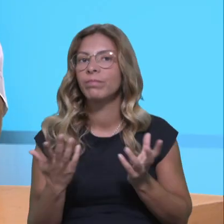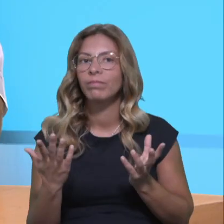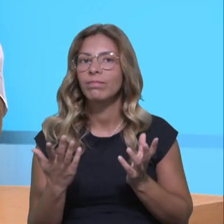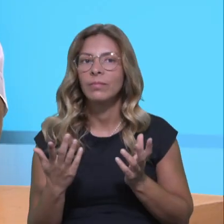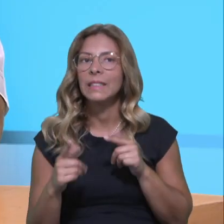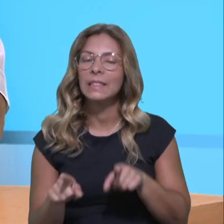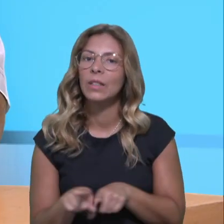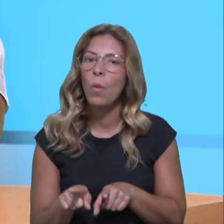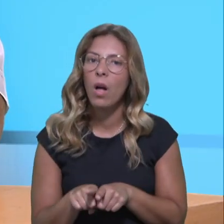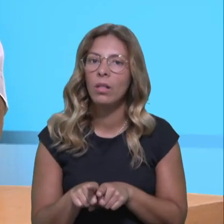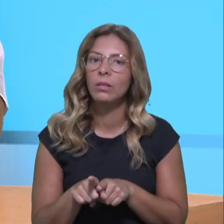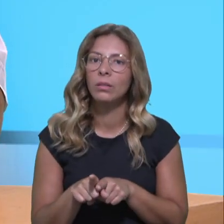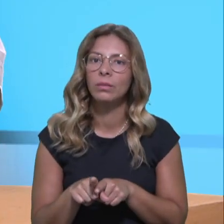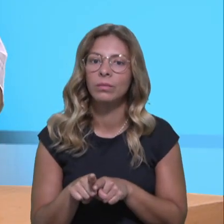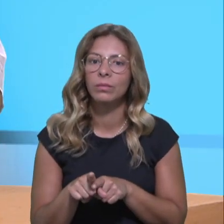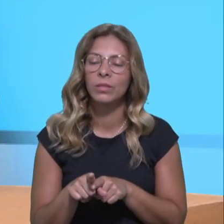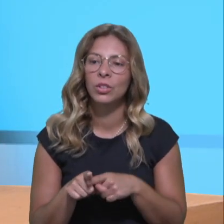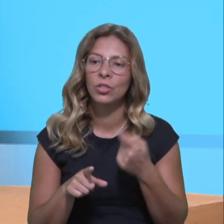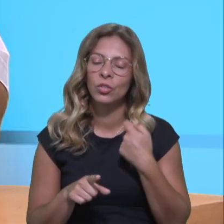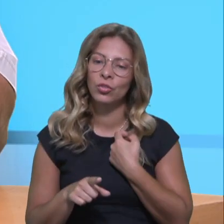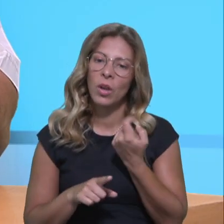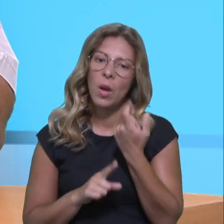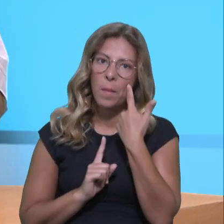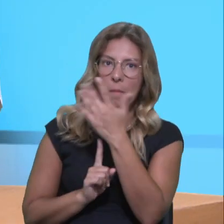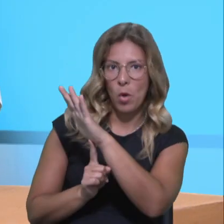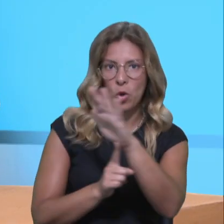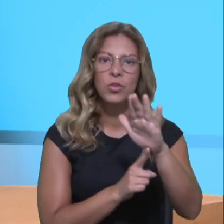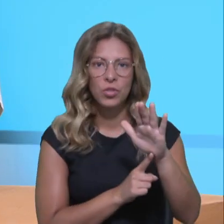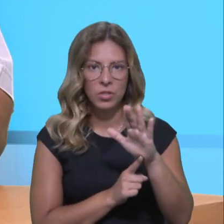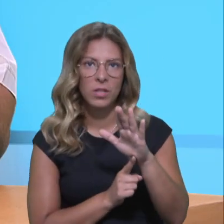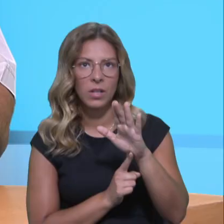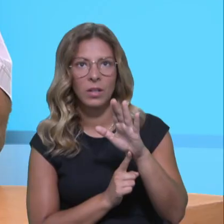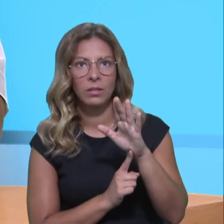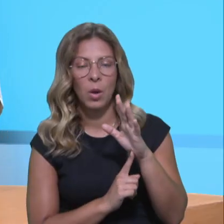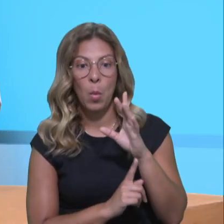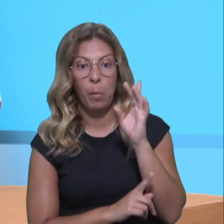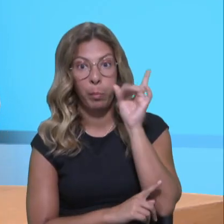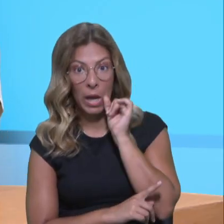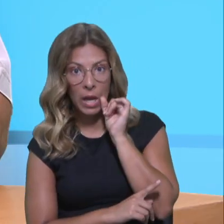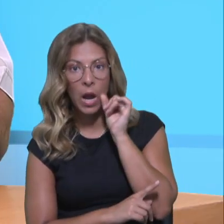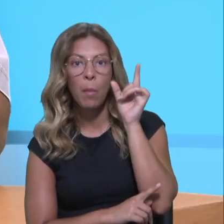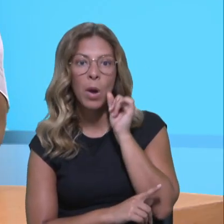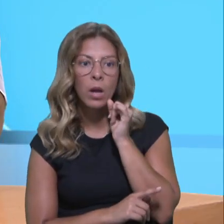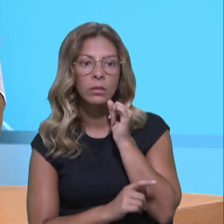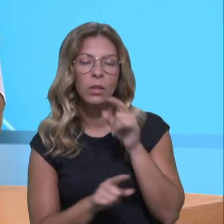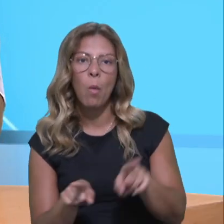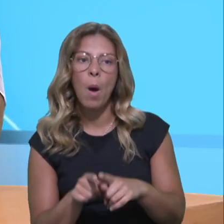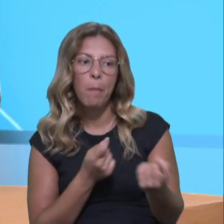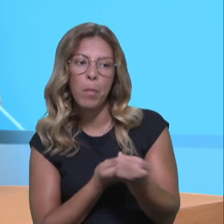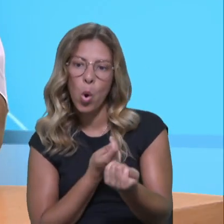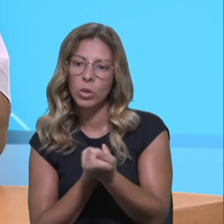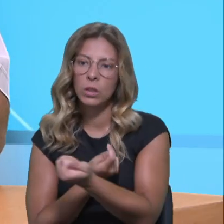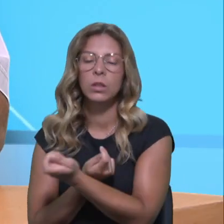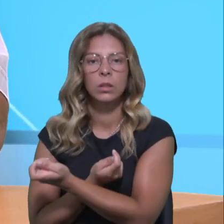por nos mostrar este Deus como Pai. O Pai é sempre alguém que é próximo, é sempre alguém que cuida, é alguém que